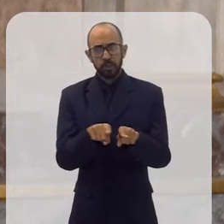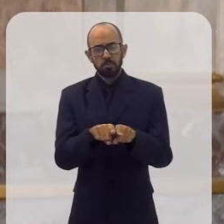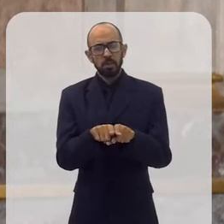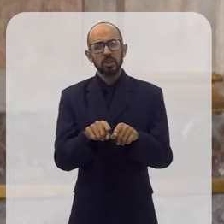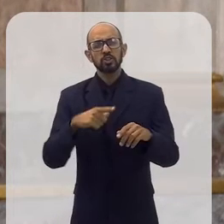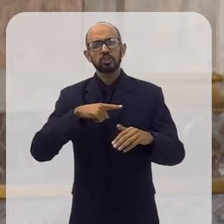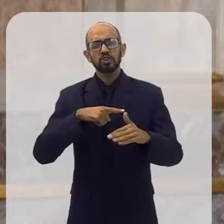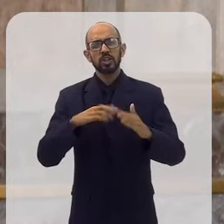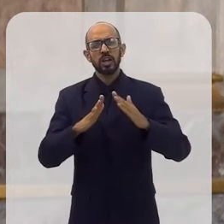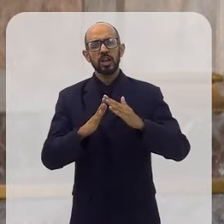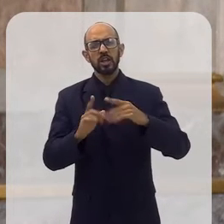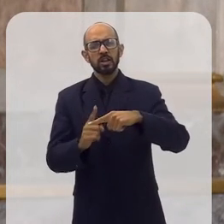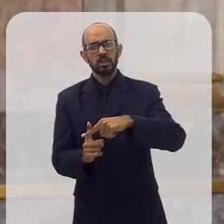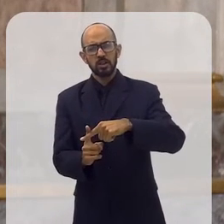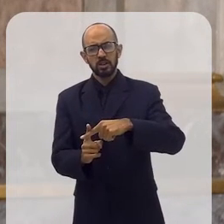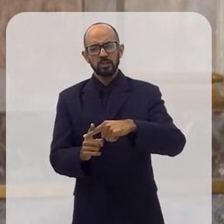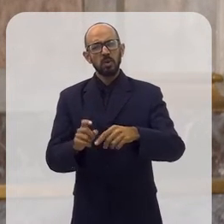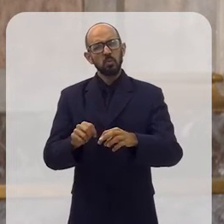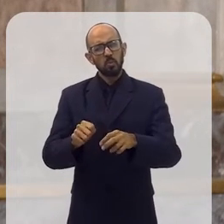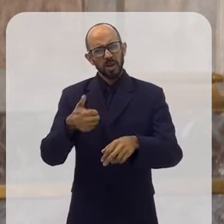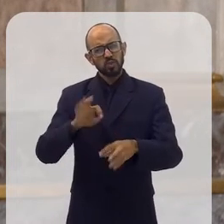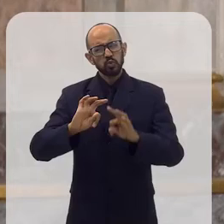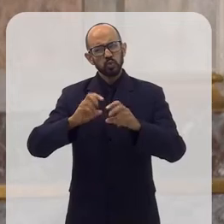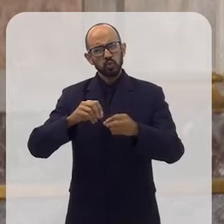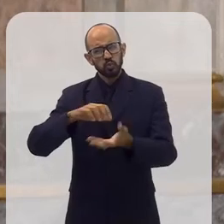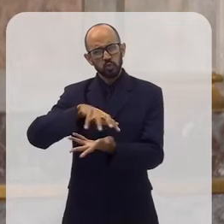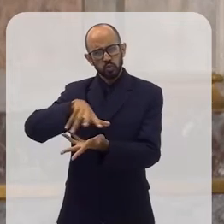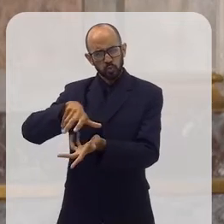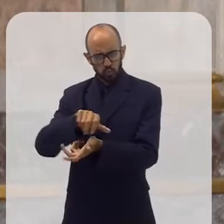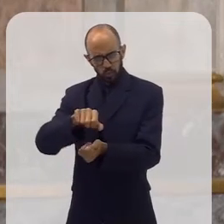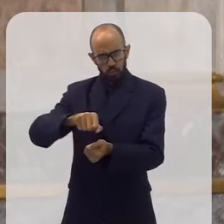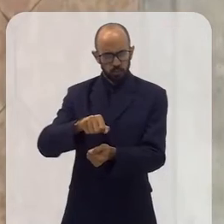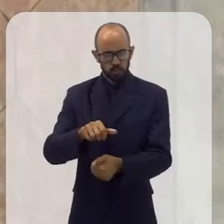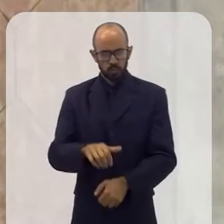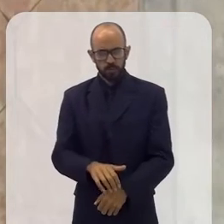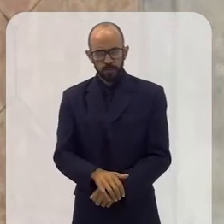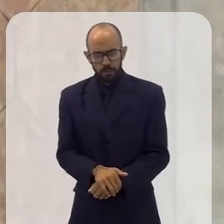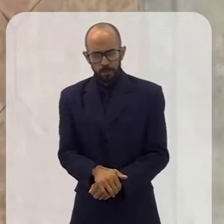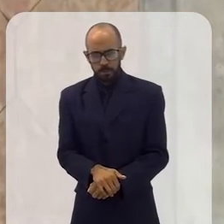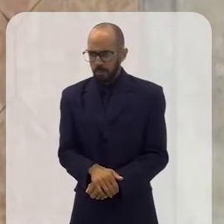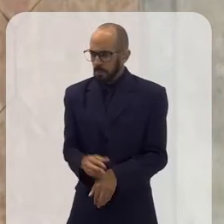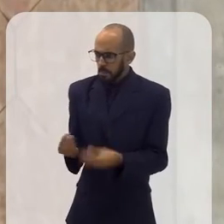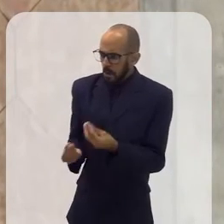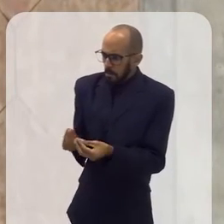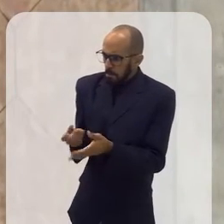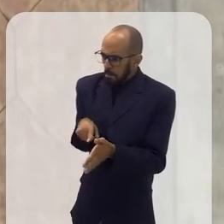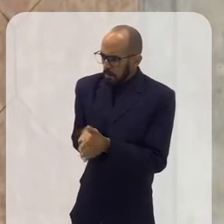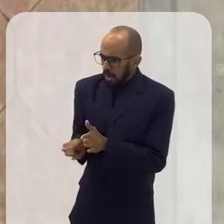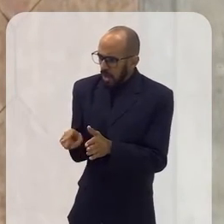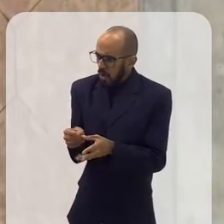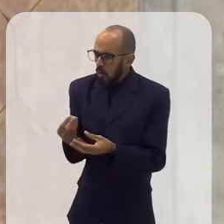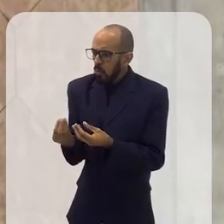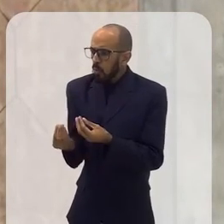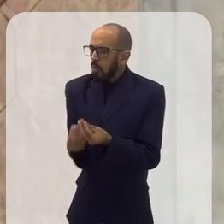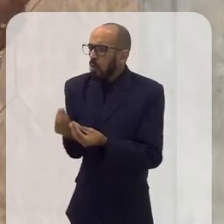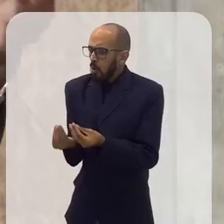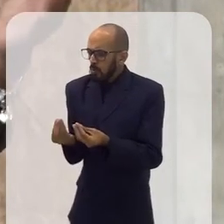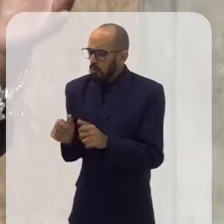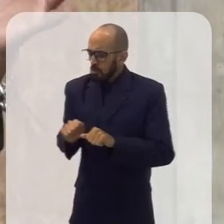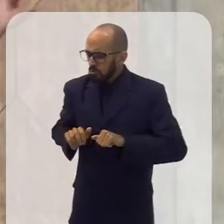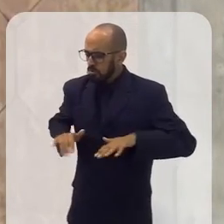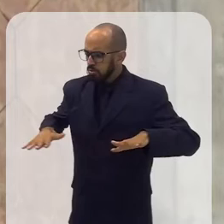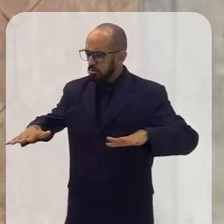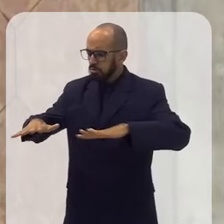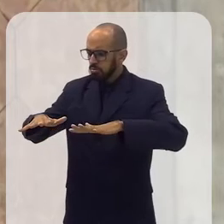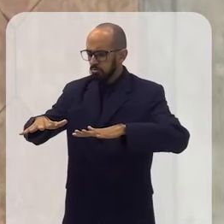temos arquidioceses e vicariatos quase em todo o mundo. E como foi para justamente isso,